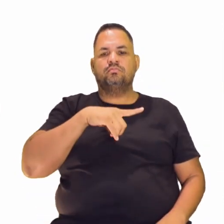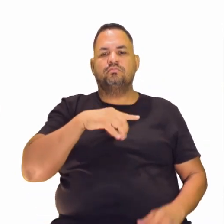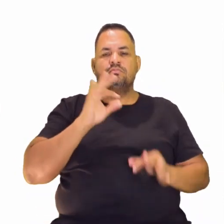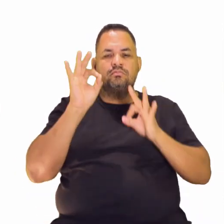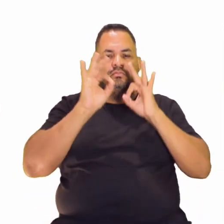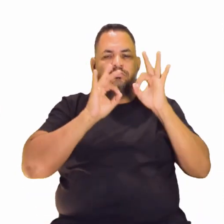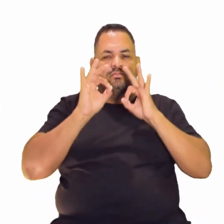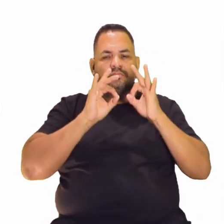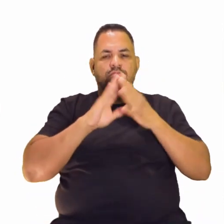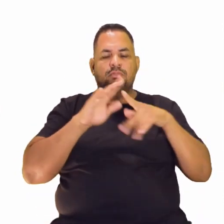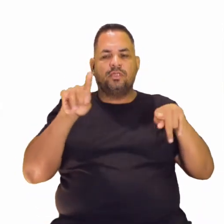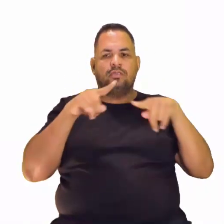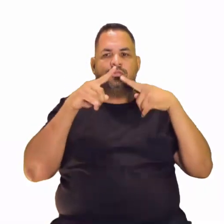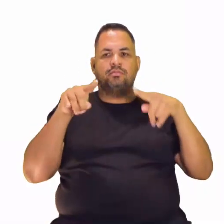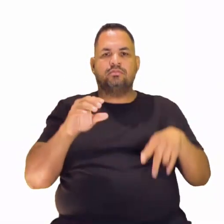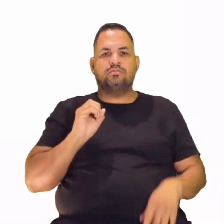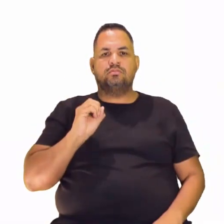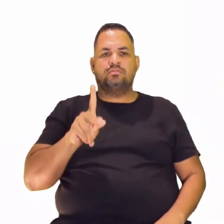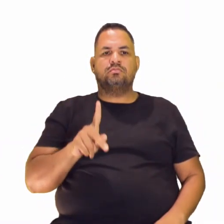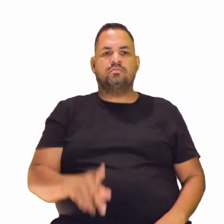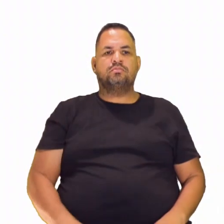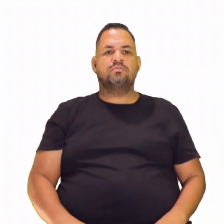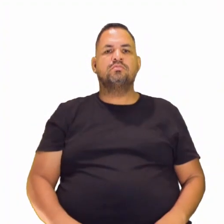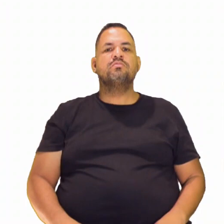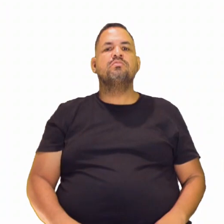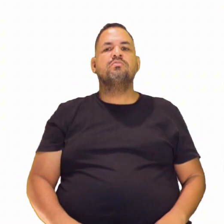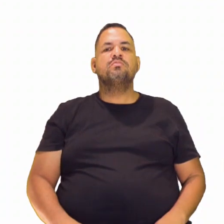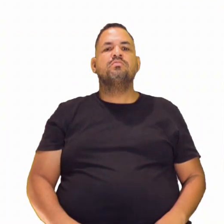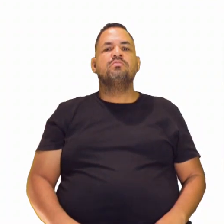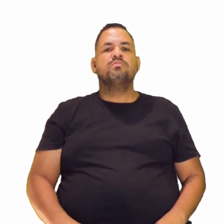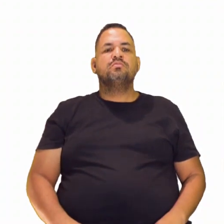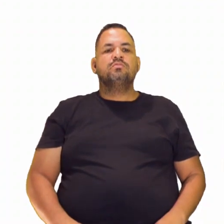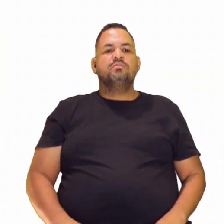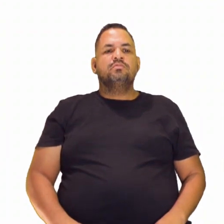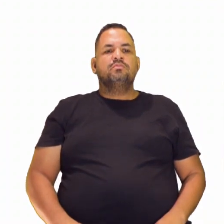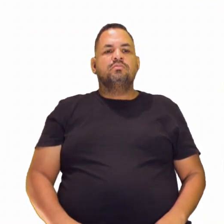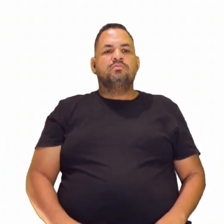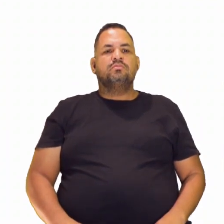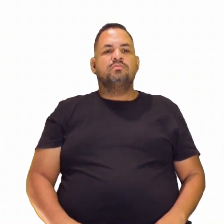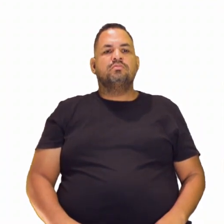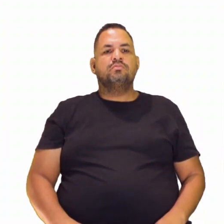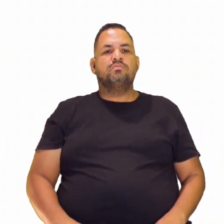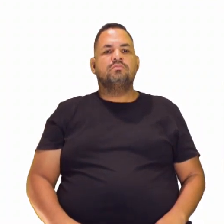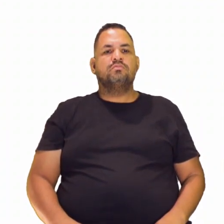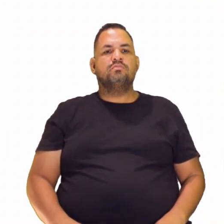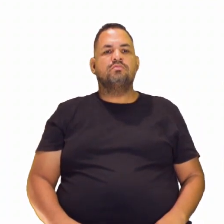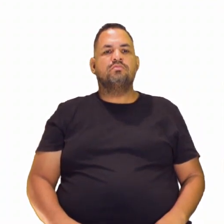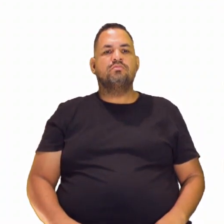magia musical. Okay? Então, olha aqui.